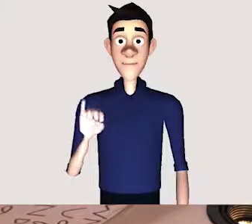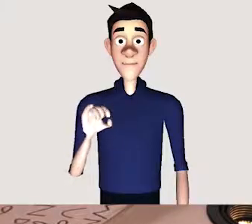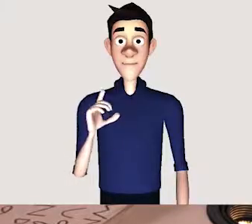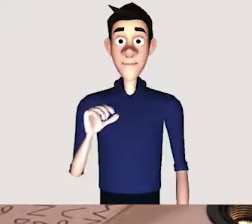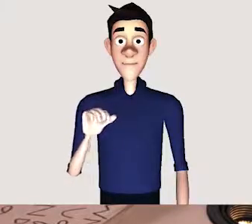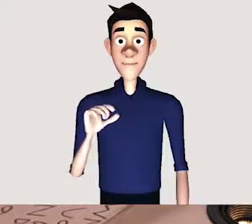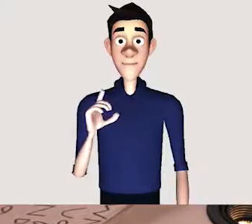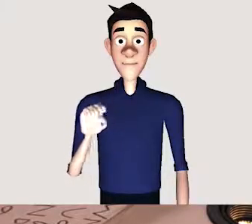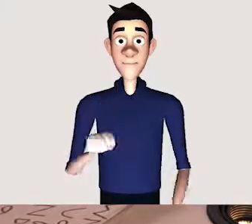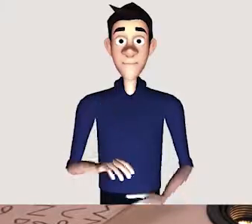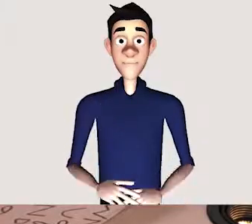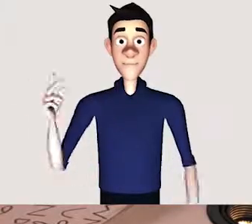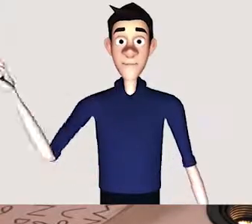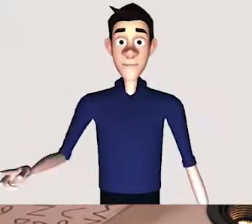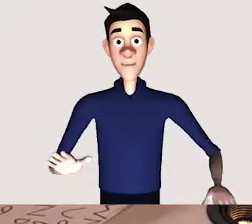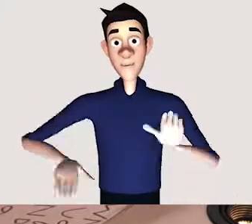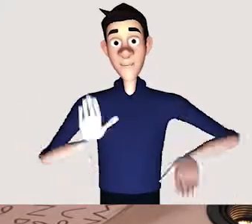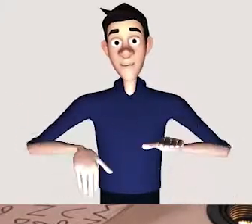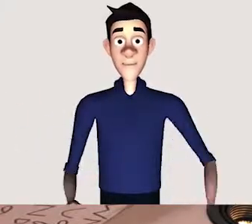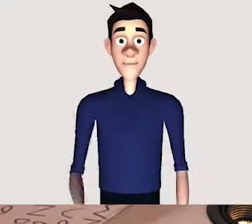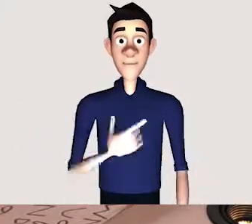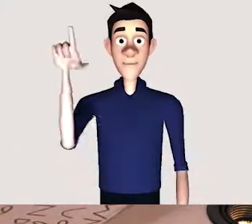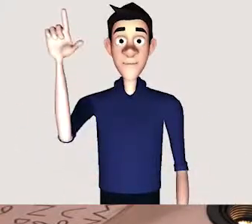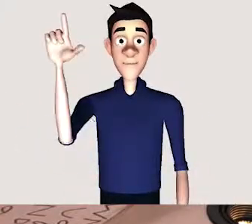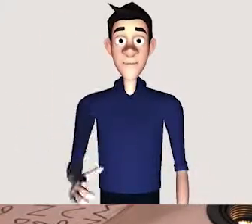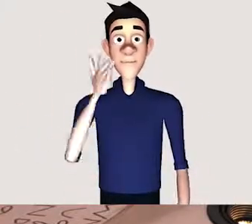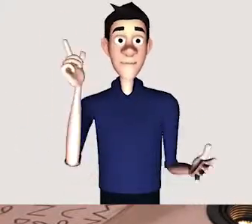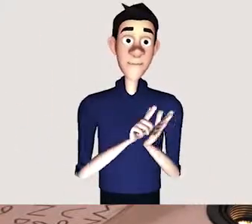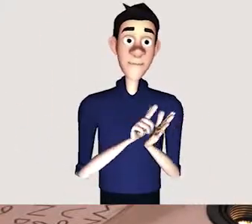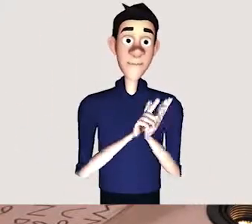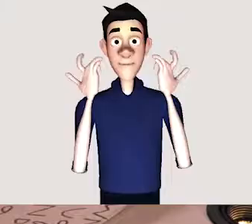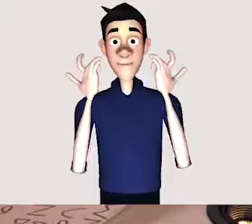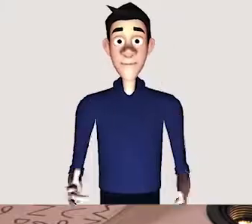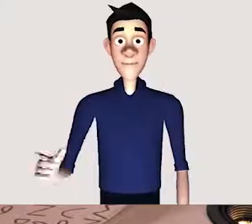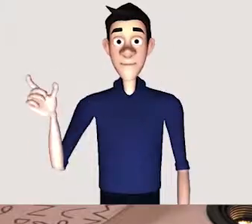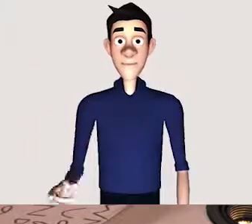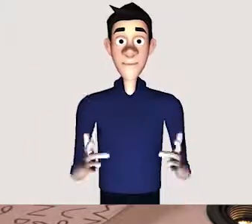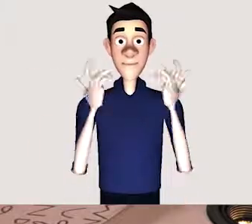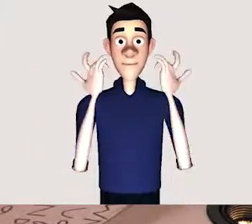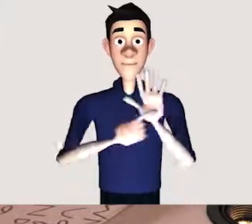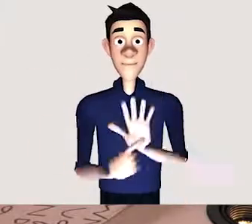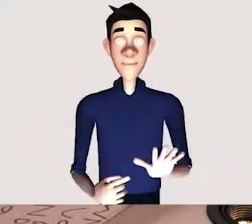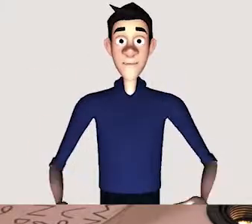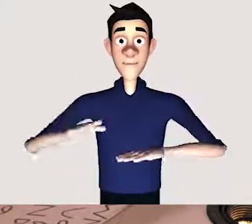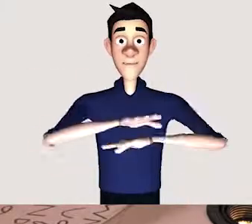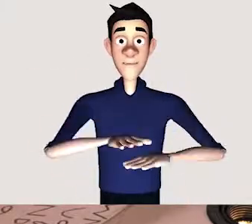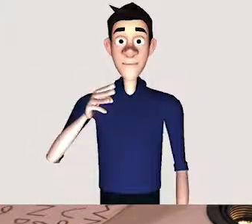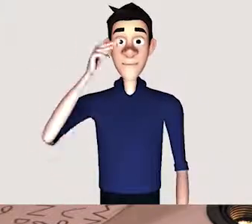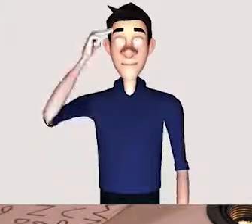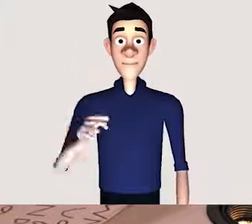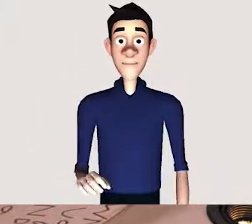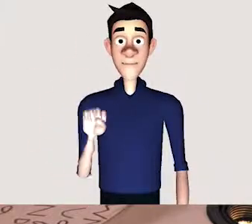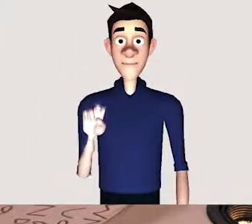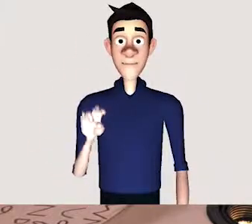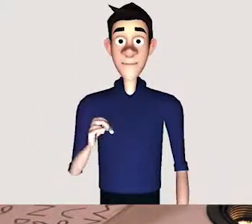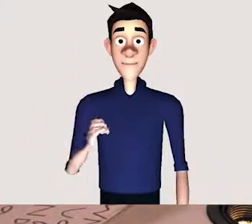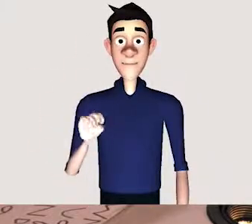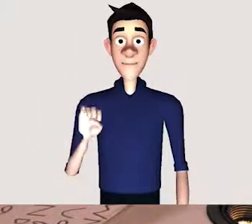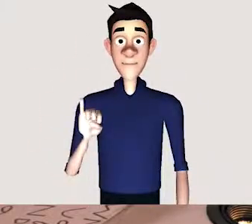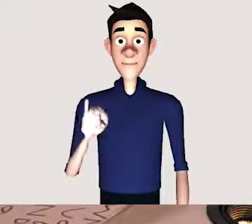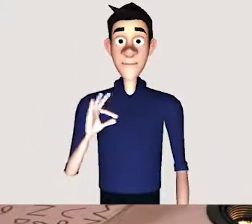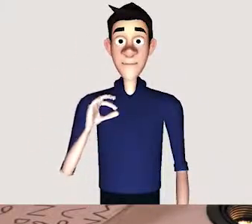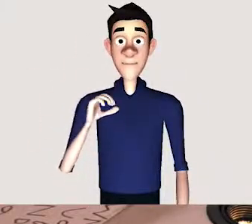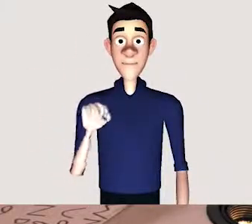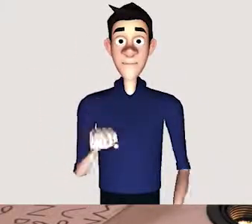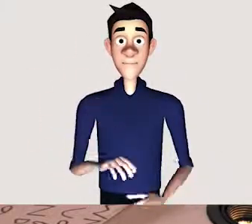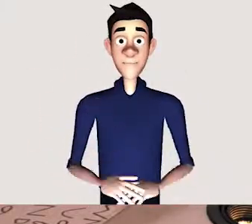memória, sujeitos atuando sobre o esquecimento, produzindo memórias e esquecimentos. E aí nós vamos